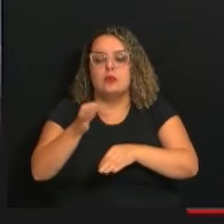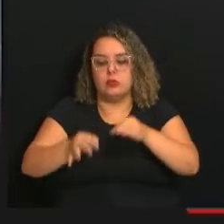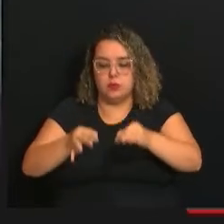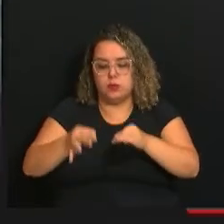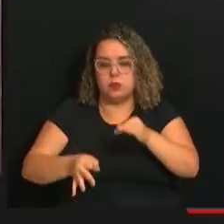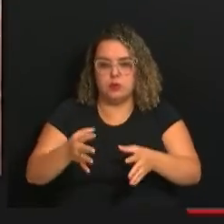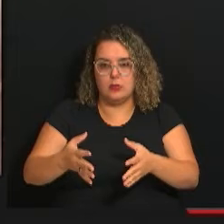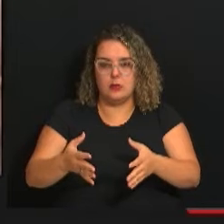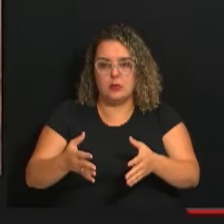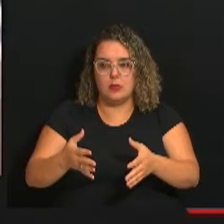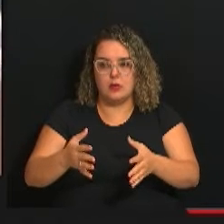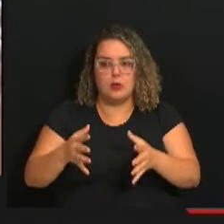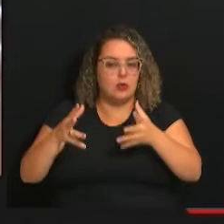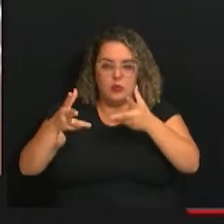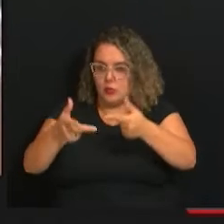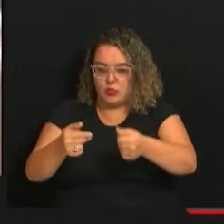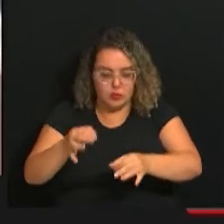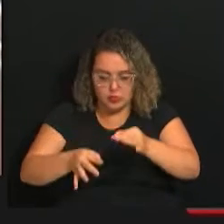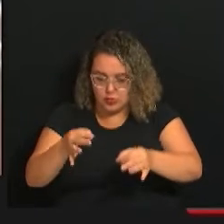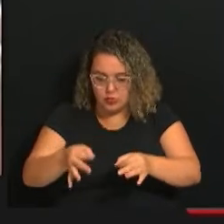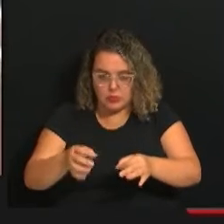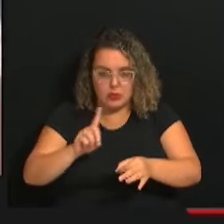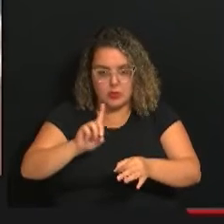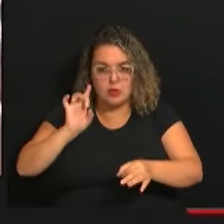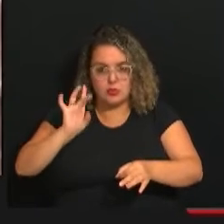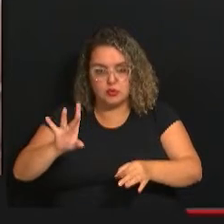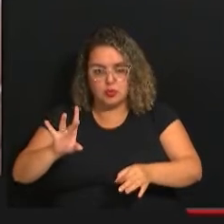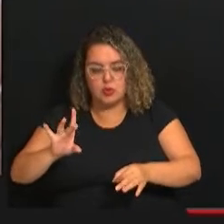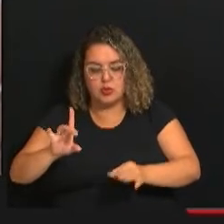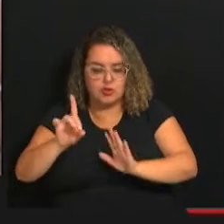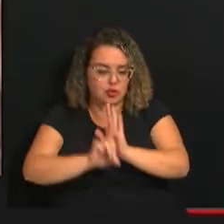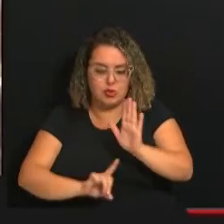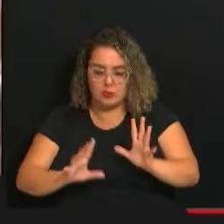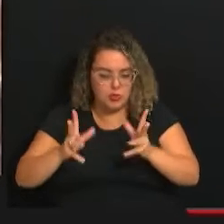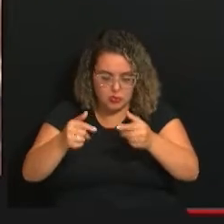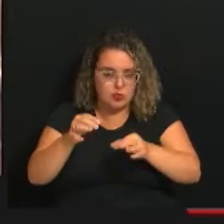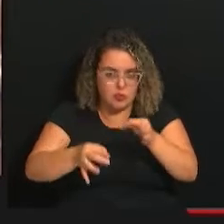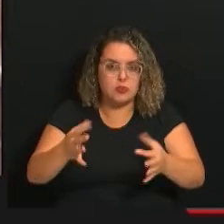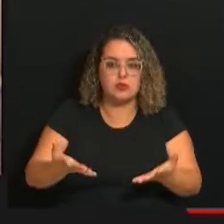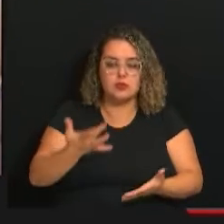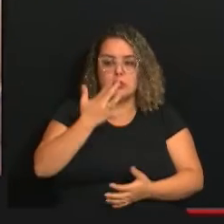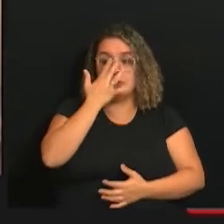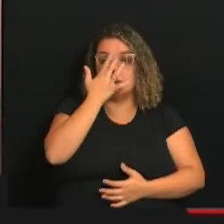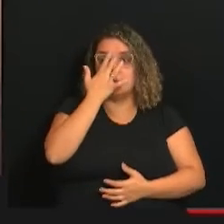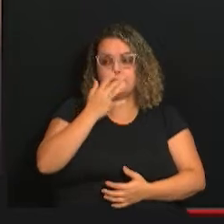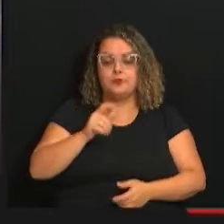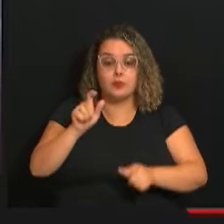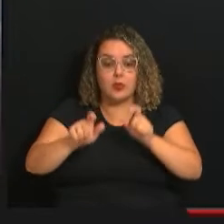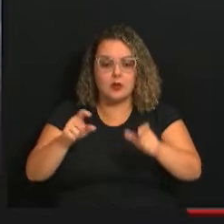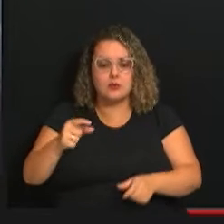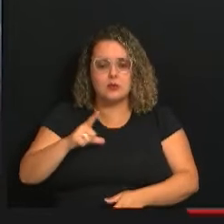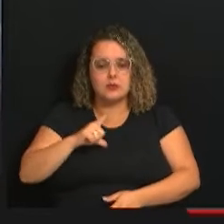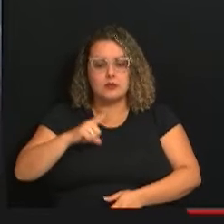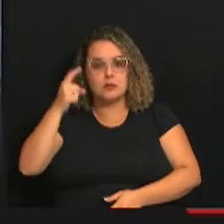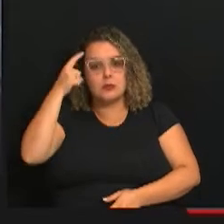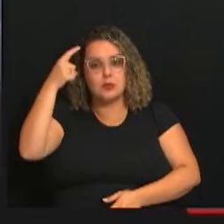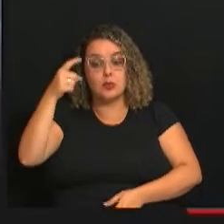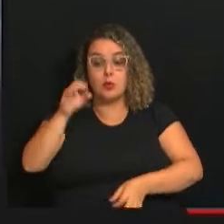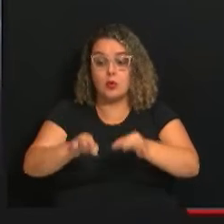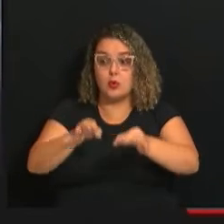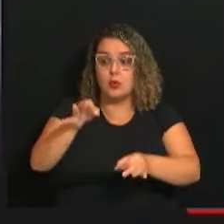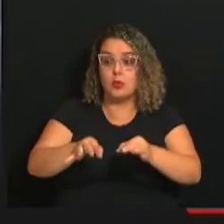As pessoas se suicidam por causa da depressão. Ô Eliane, na minha abertura, eu resumi um pouco da sua vida, né?